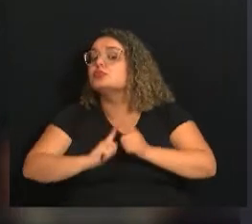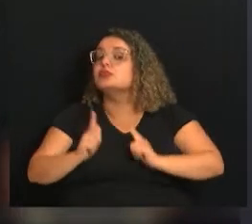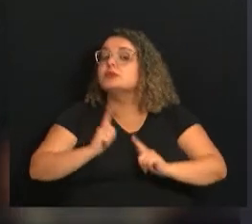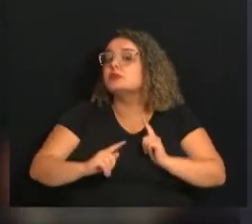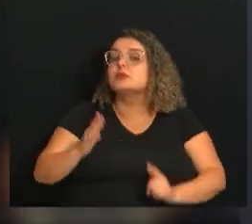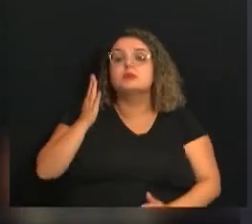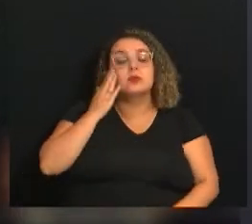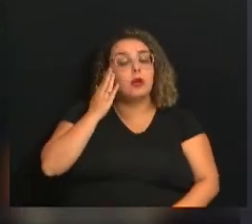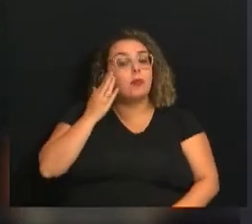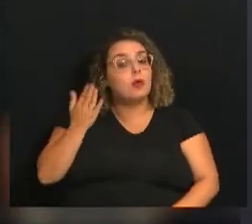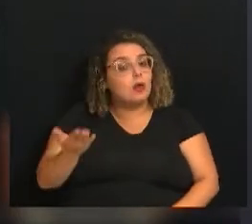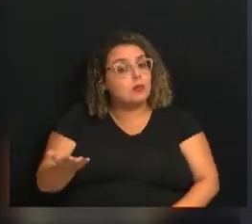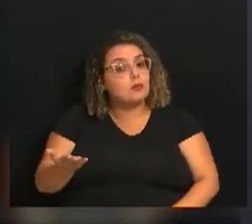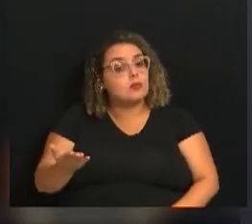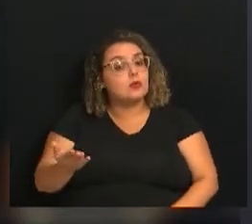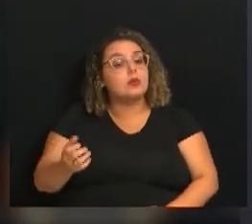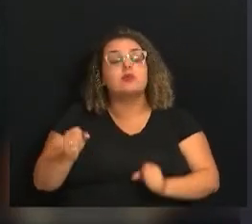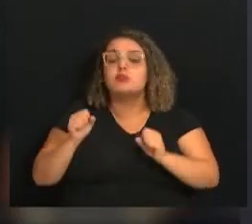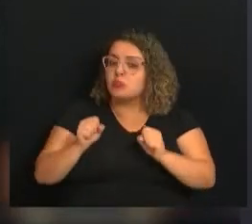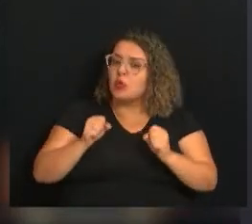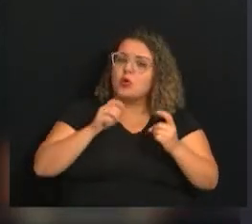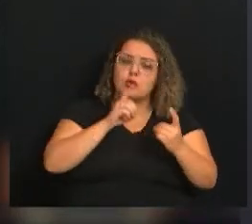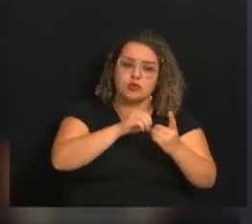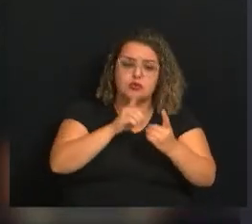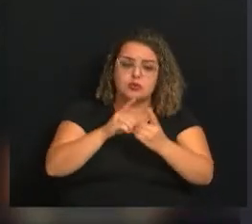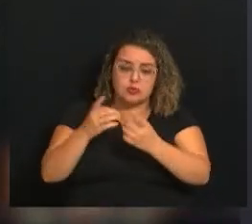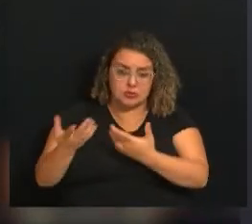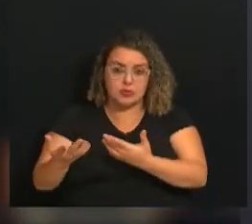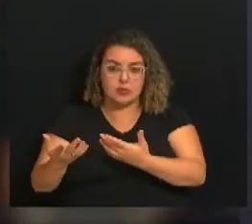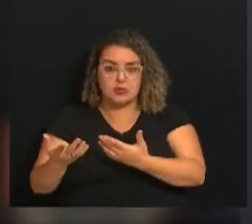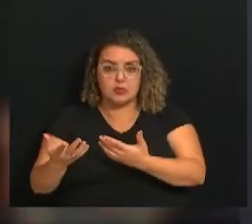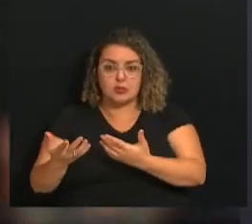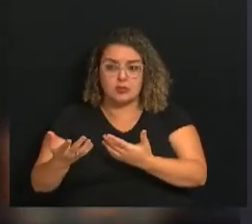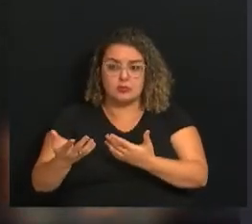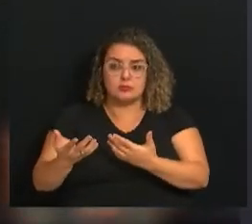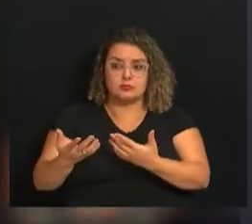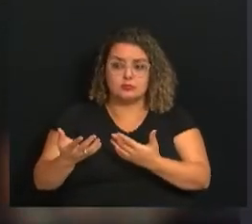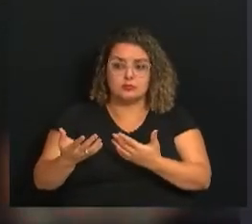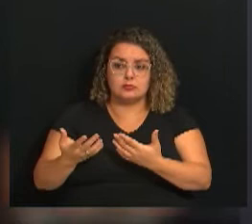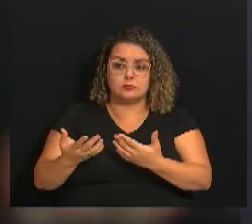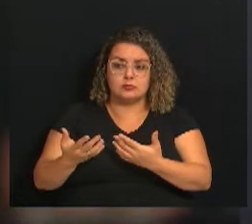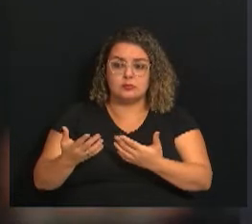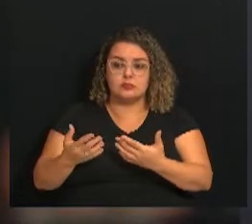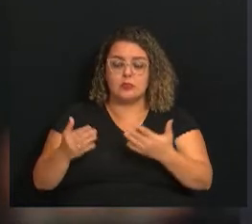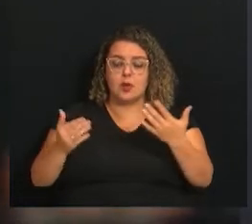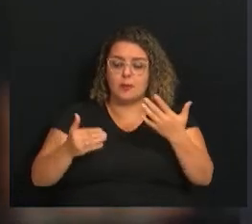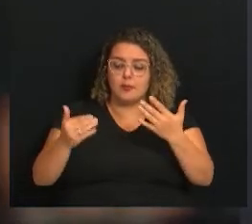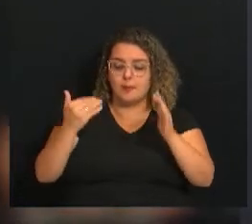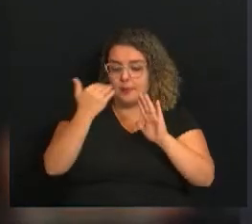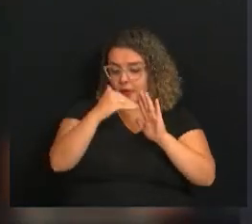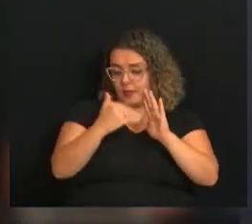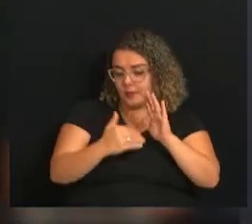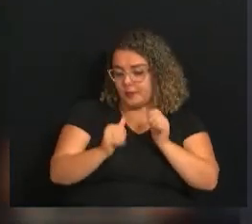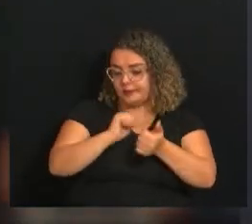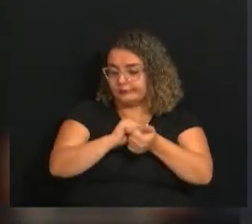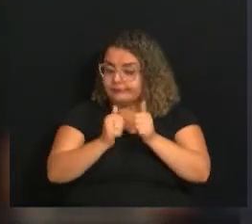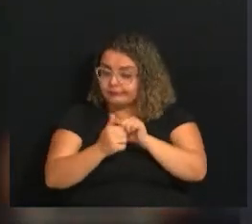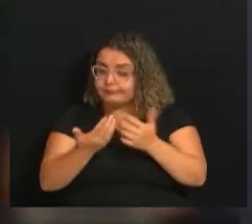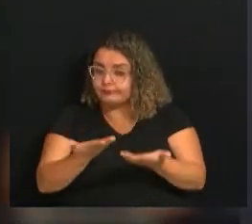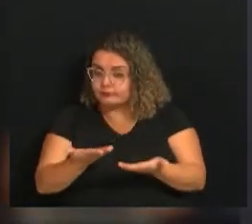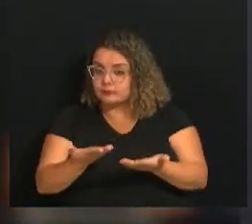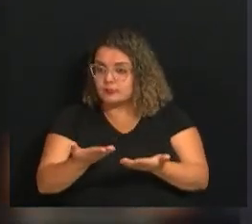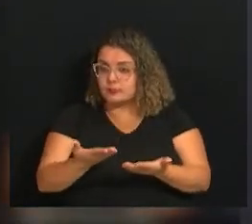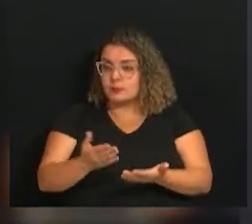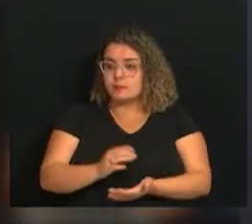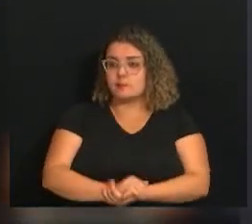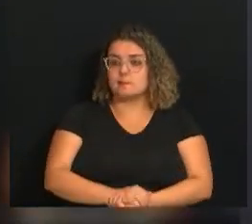coisas podem, a tendência muitas vezes é sempre, né, vir uma pauta de ajuste, de